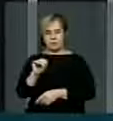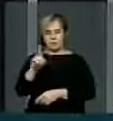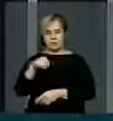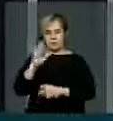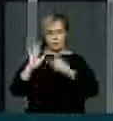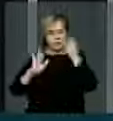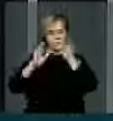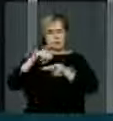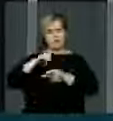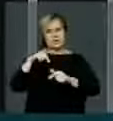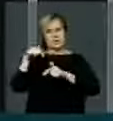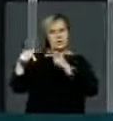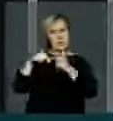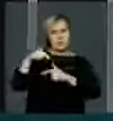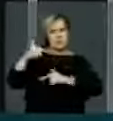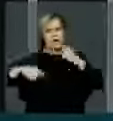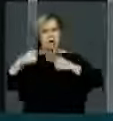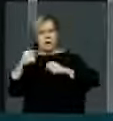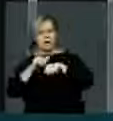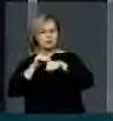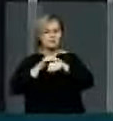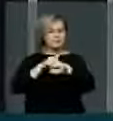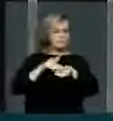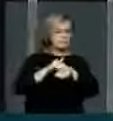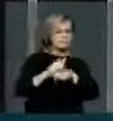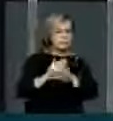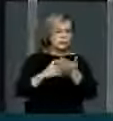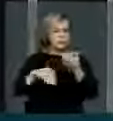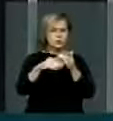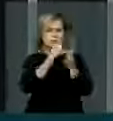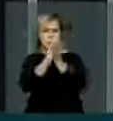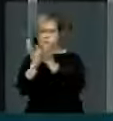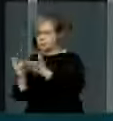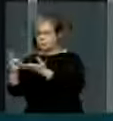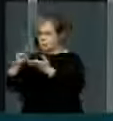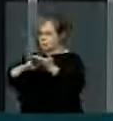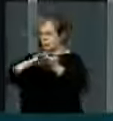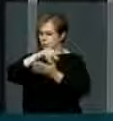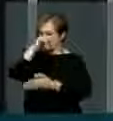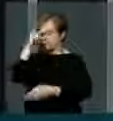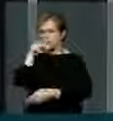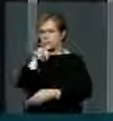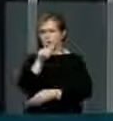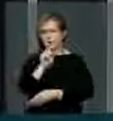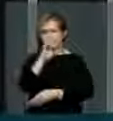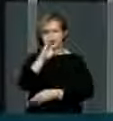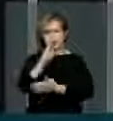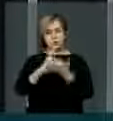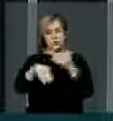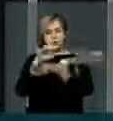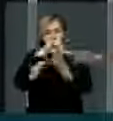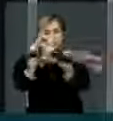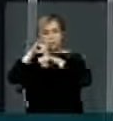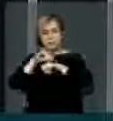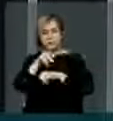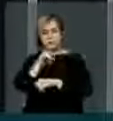para candidatura que tem sido trabalhada discutida debatida com todos os nossos membros do PSC com todos os diretórios do PCC mas